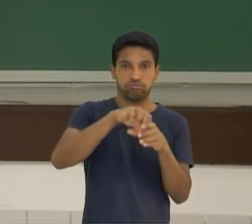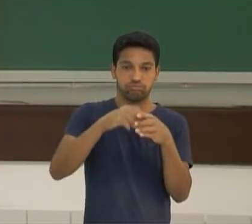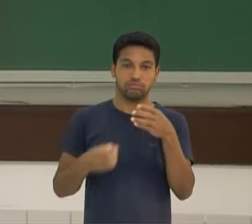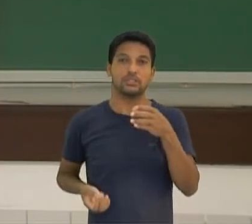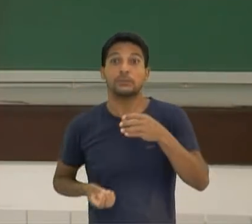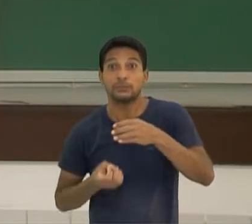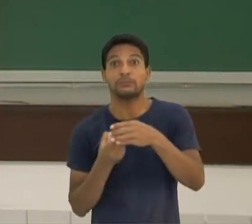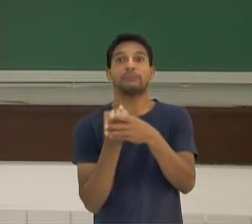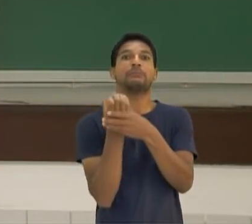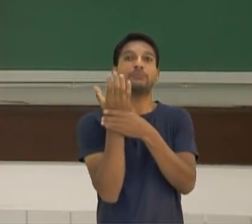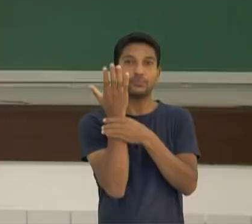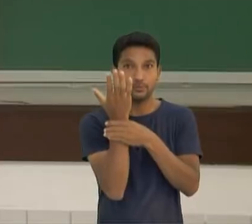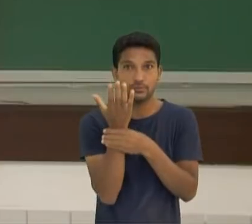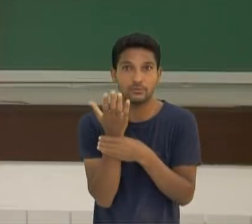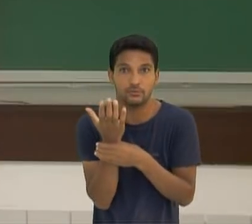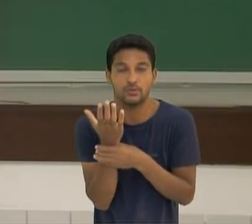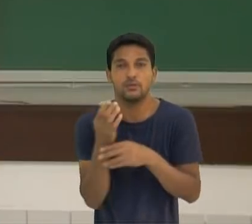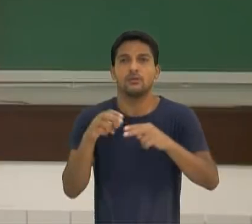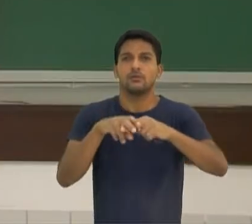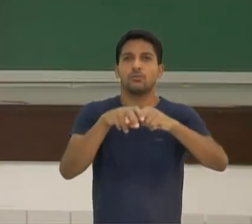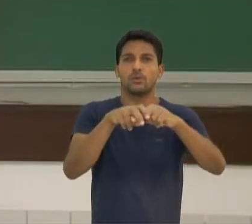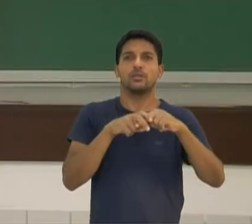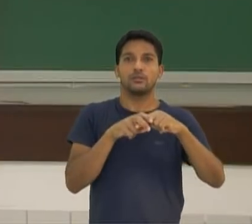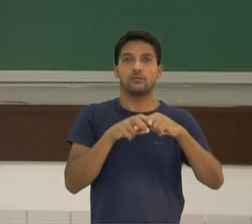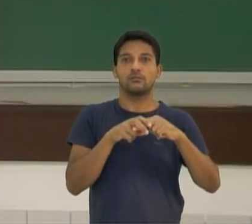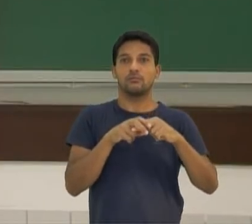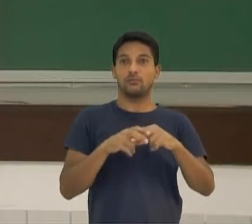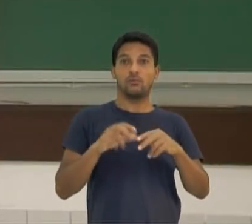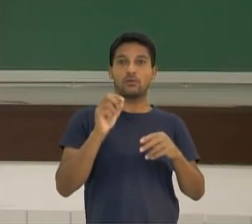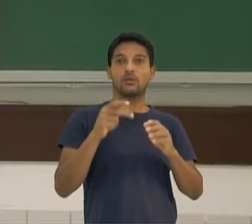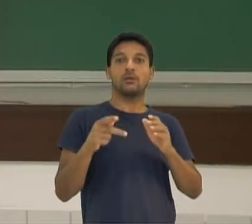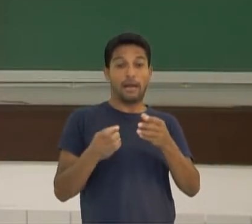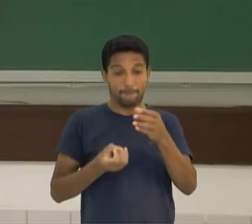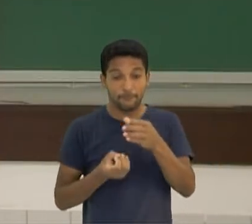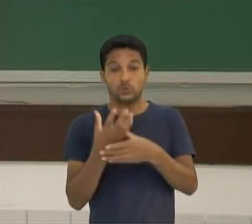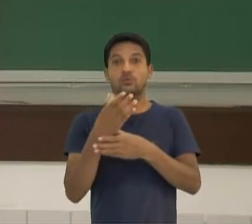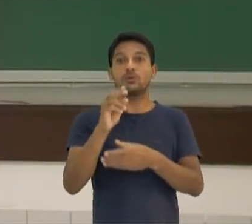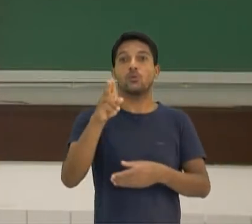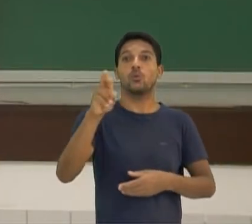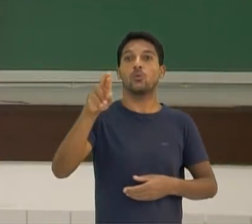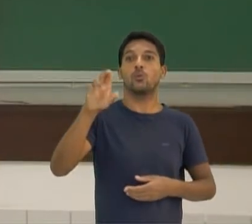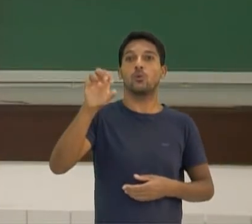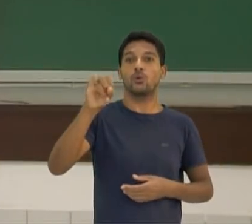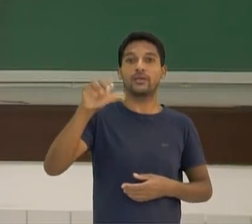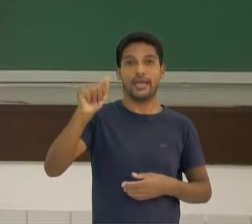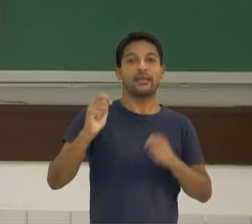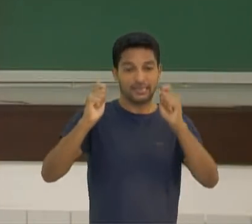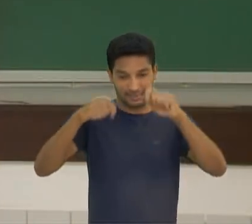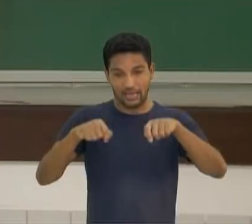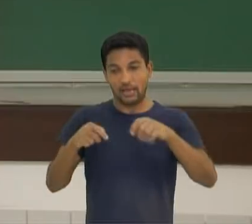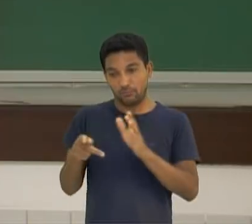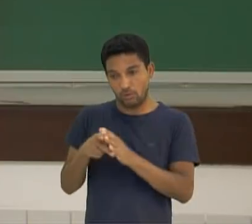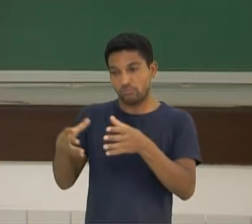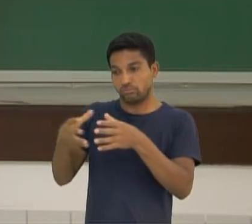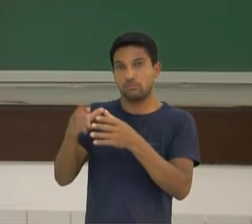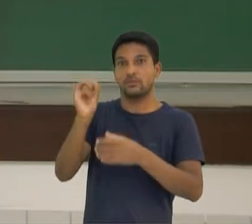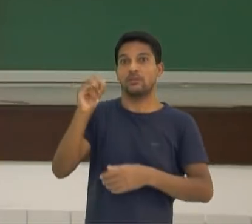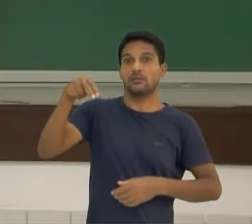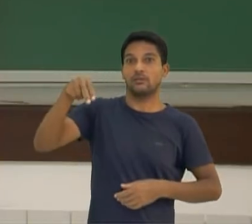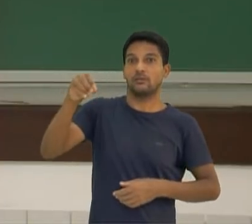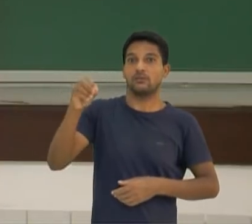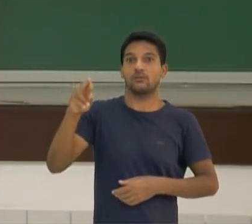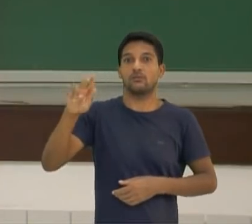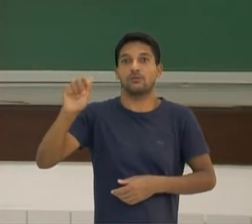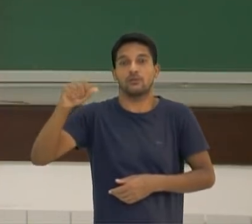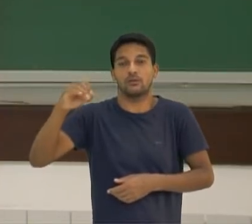super importante na história da química orgânica. Showzaço? Show! É, maravilha,